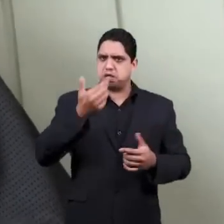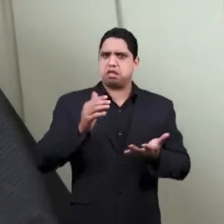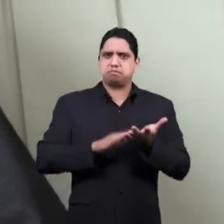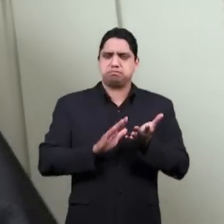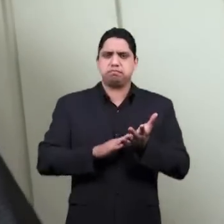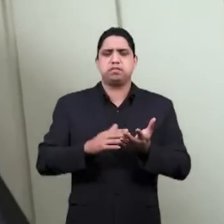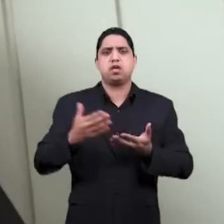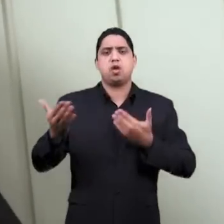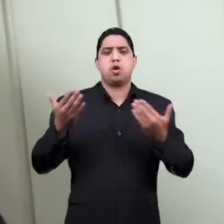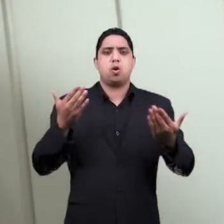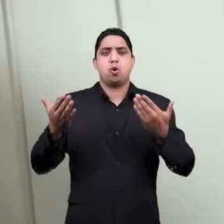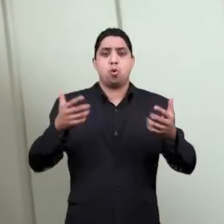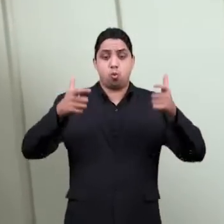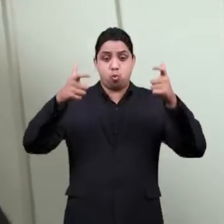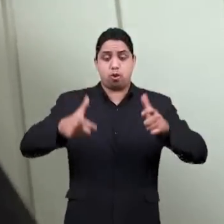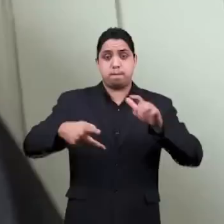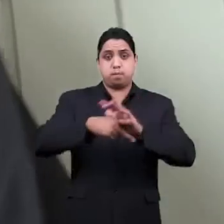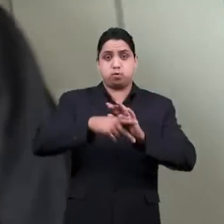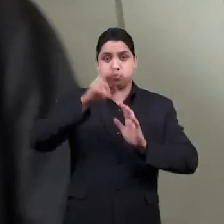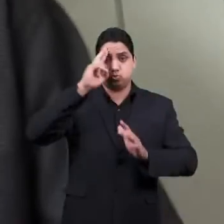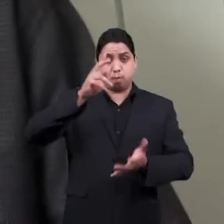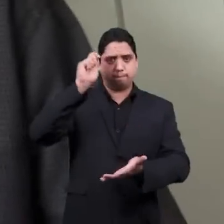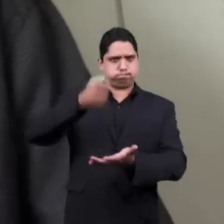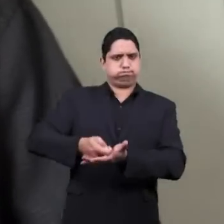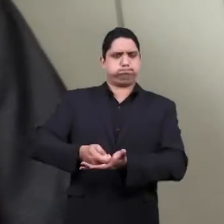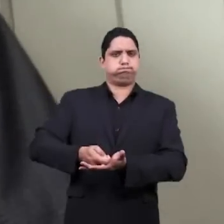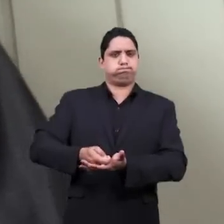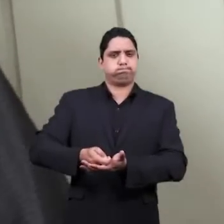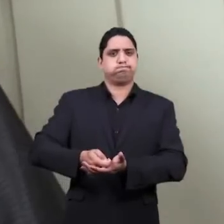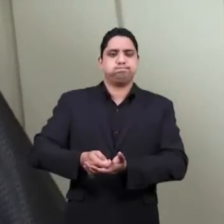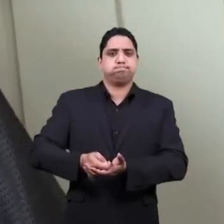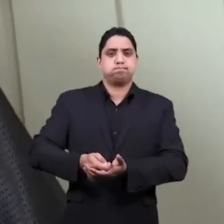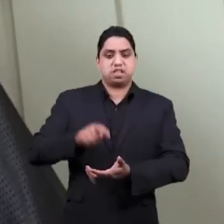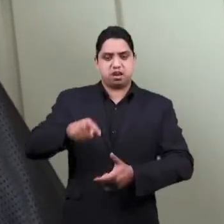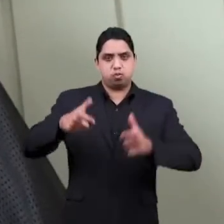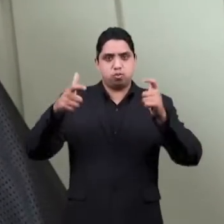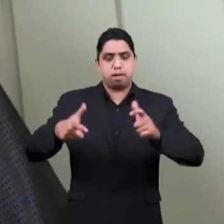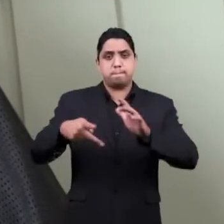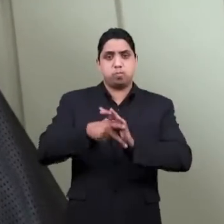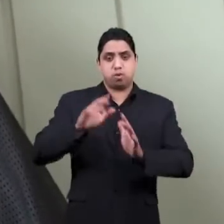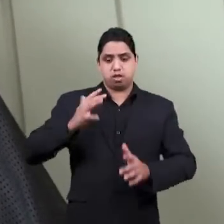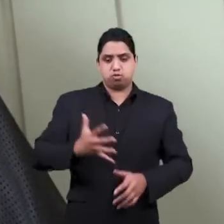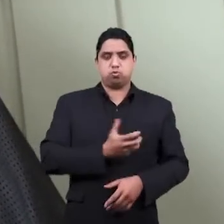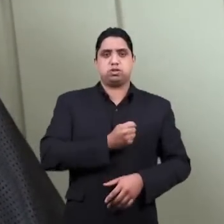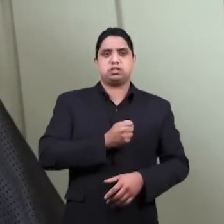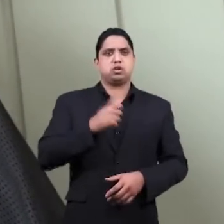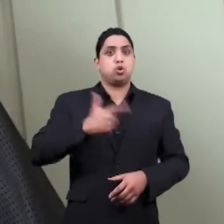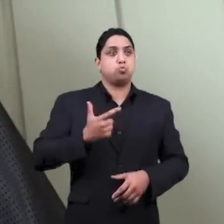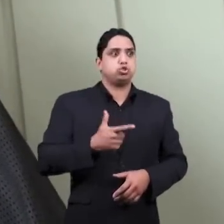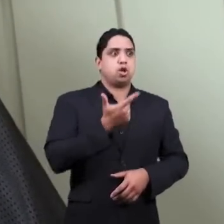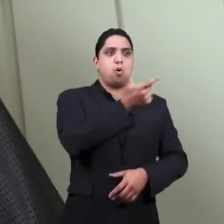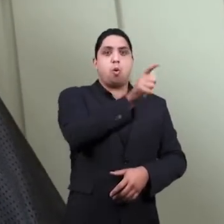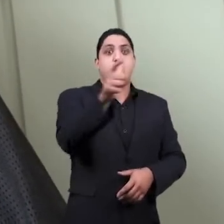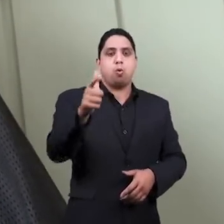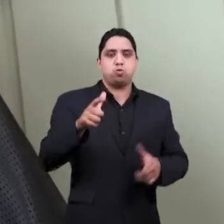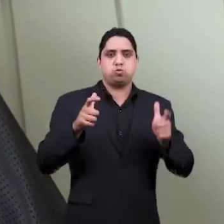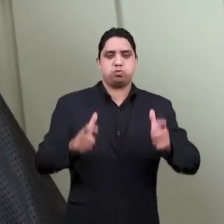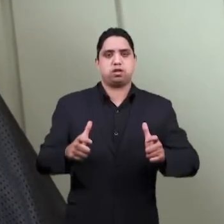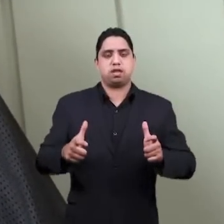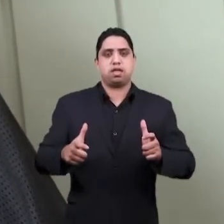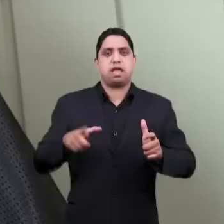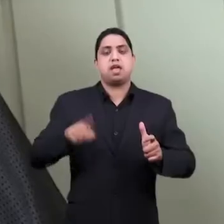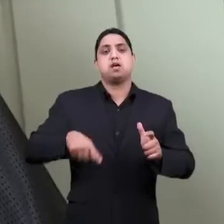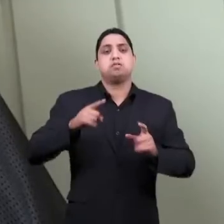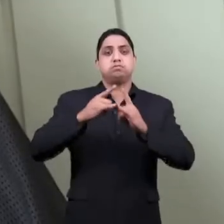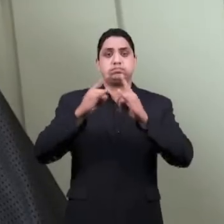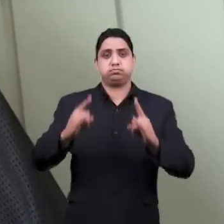templo, como lugar que o Senhor havia estabelecido. Ali era o lugar de adoração, não havia outro lugar que era